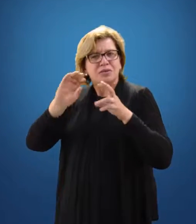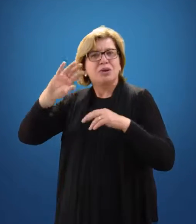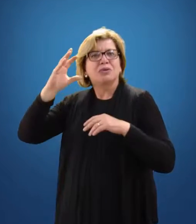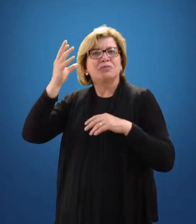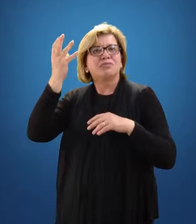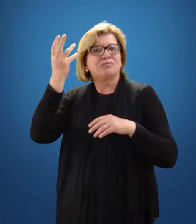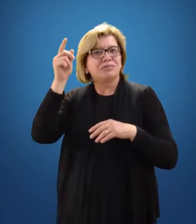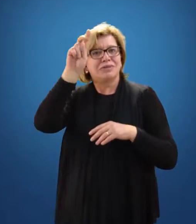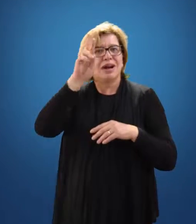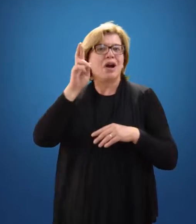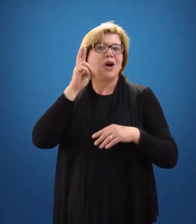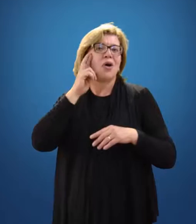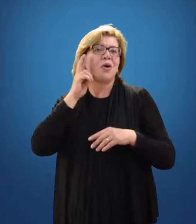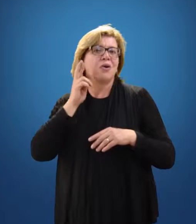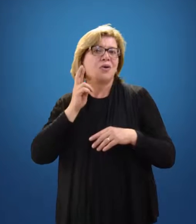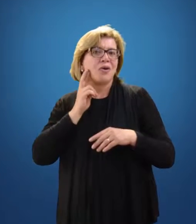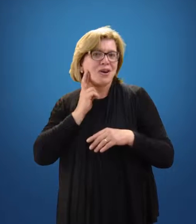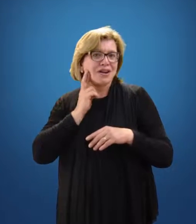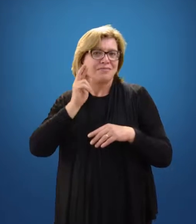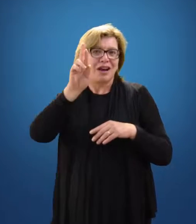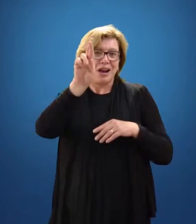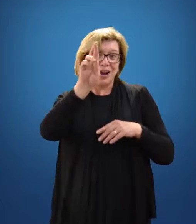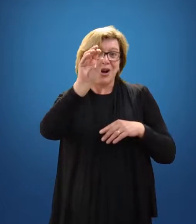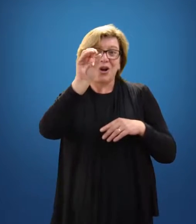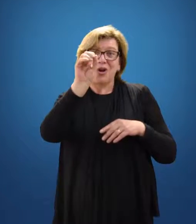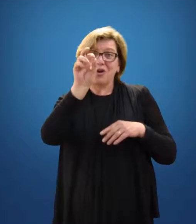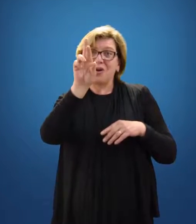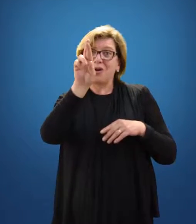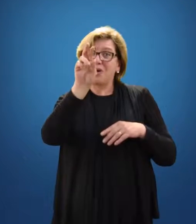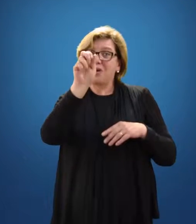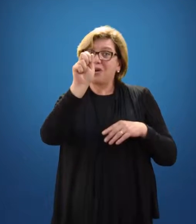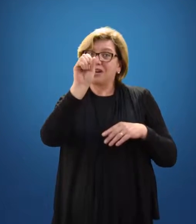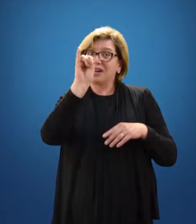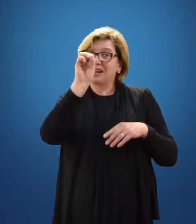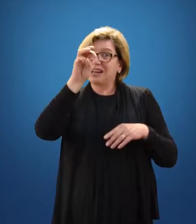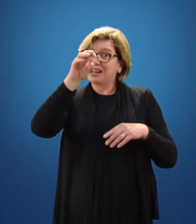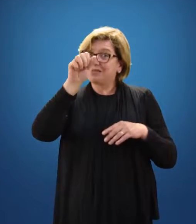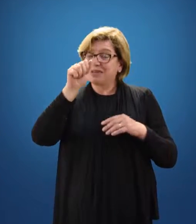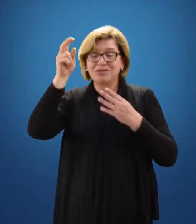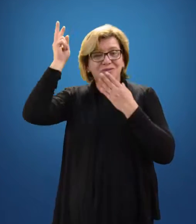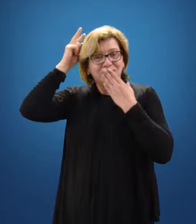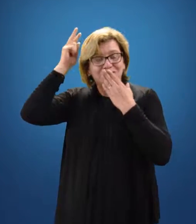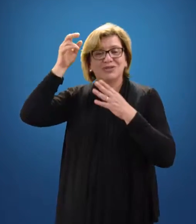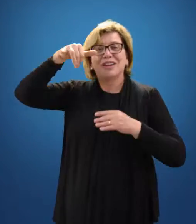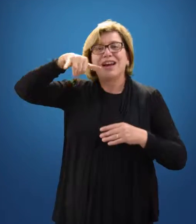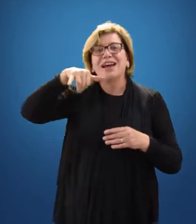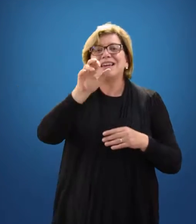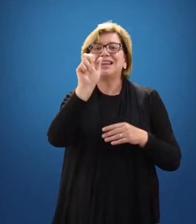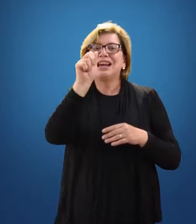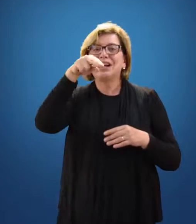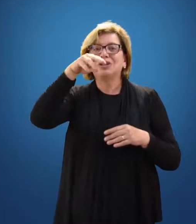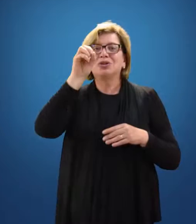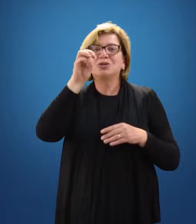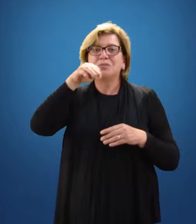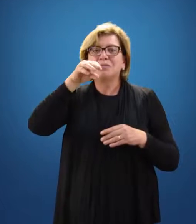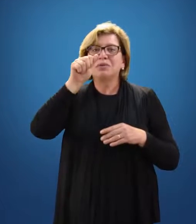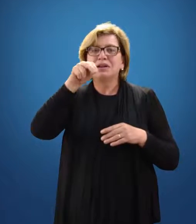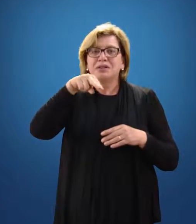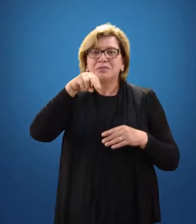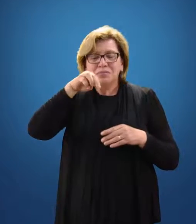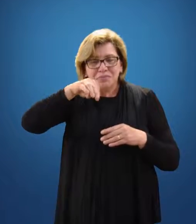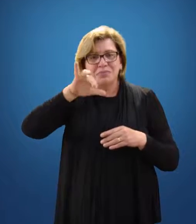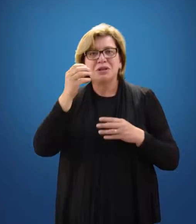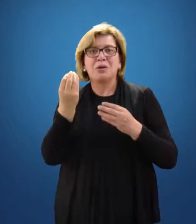Roraima. Uma das grandes preocupações dos Yanomami era que o exército pudesse